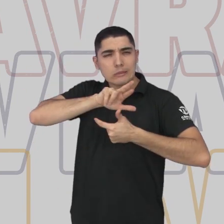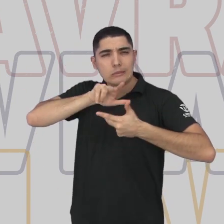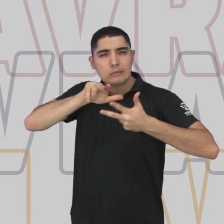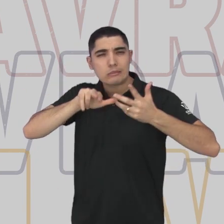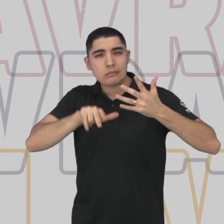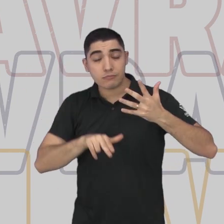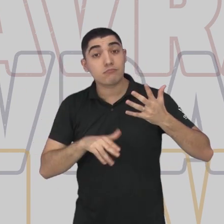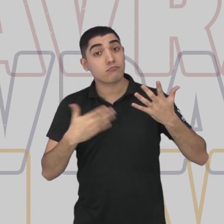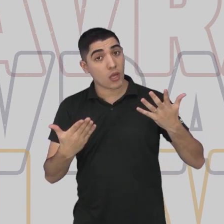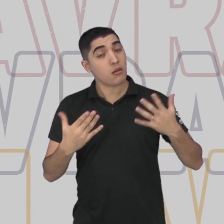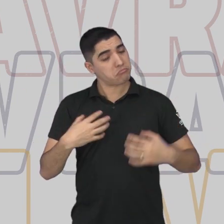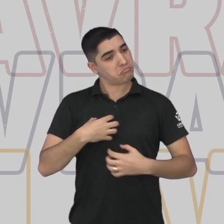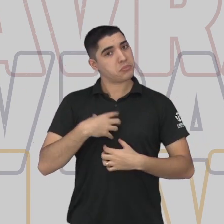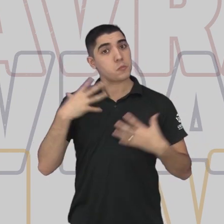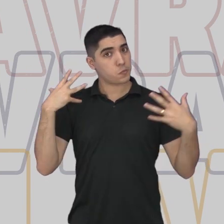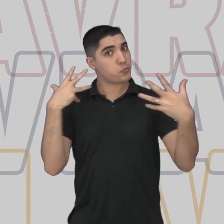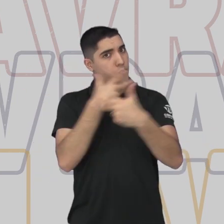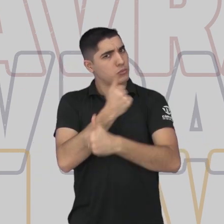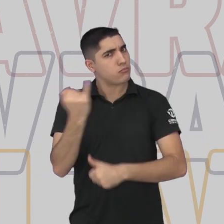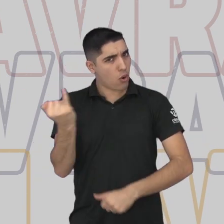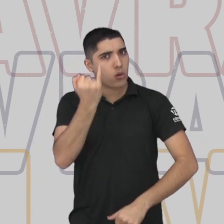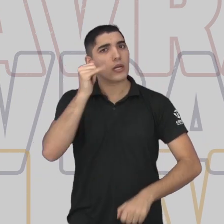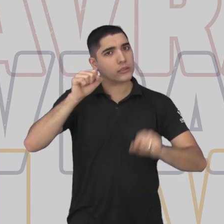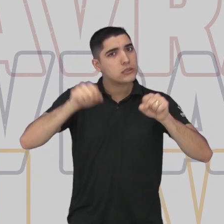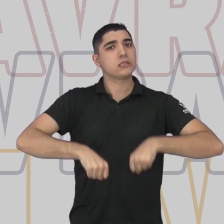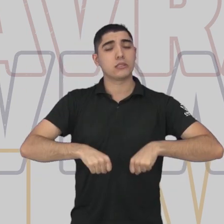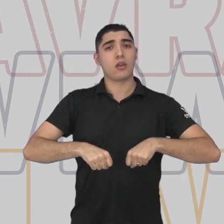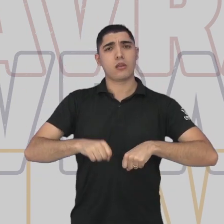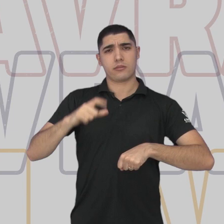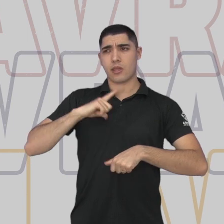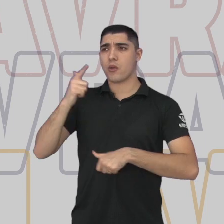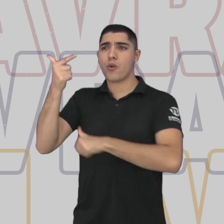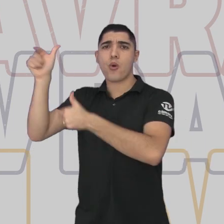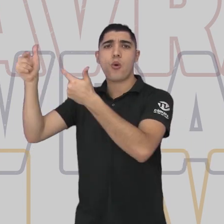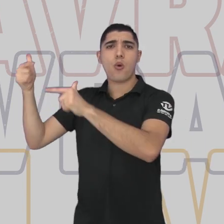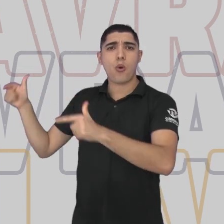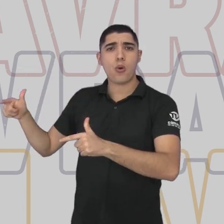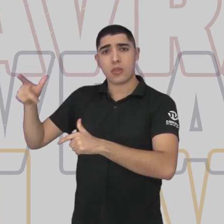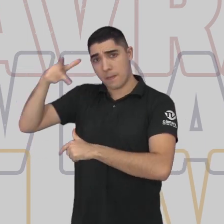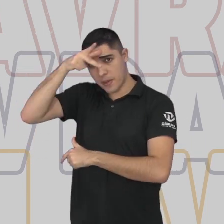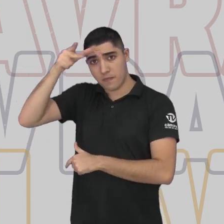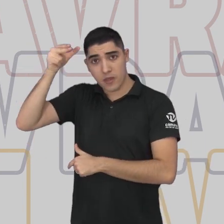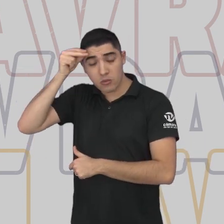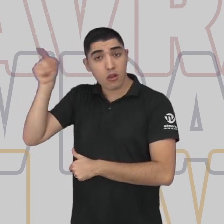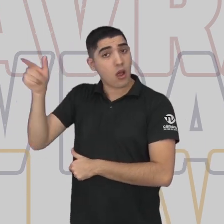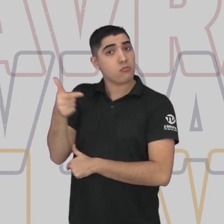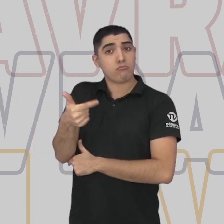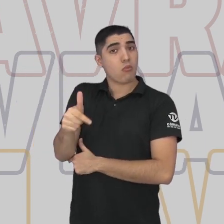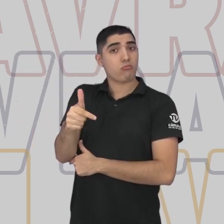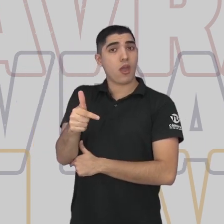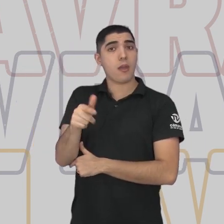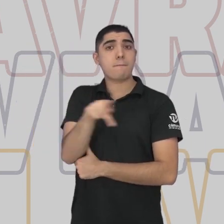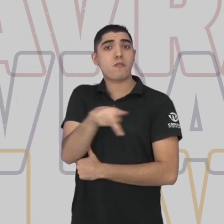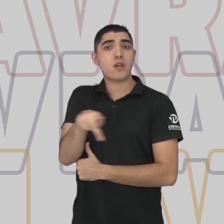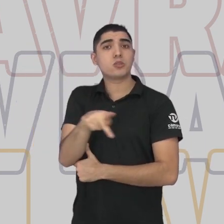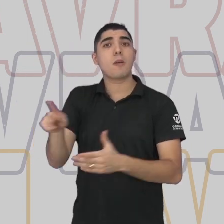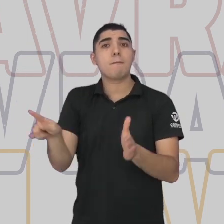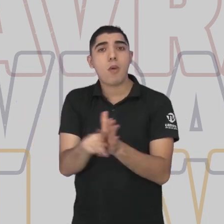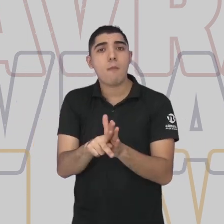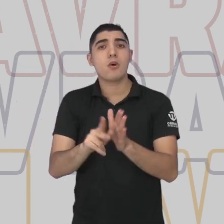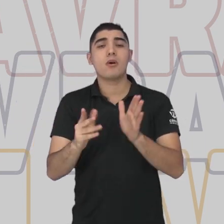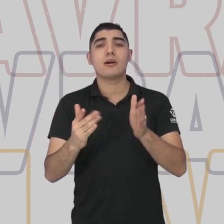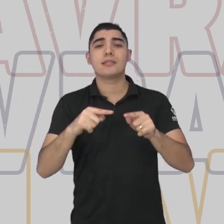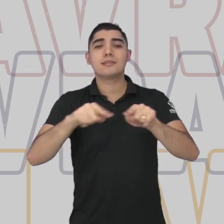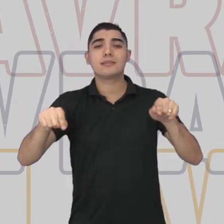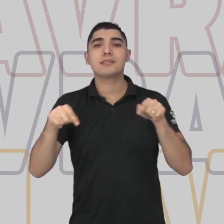isso é uma coisa muito bonita e importante, né? Tem muitas outras prefeituras, outros lugares que não tem isso, né? É